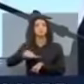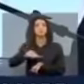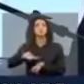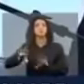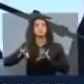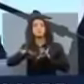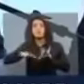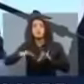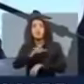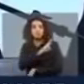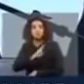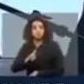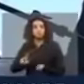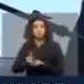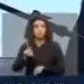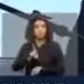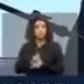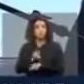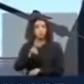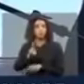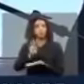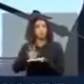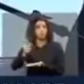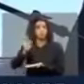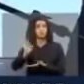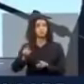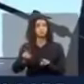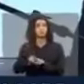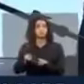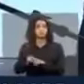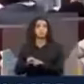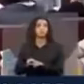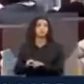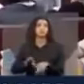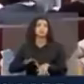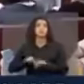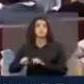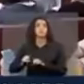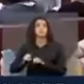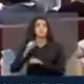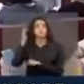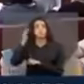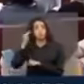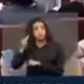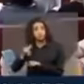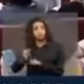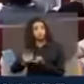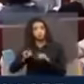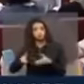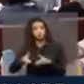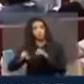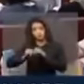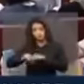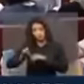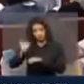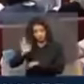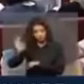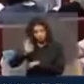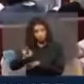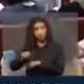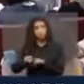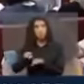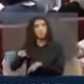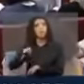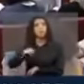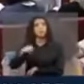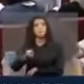Religiões, doutorado em Teologia, licenciado em Filosofia, especialista em Docência do Ensino Superior, é presidente das Assembleias